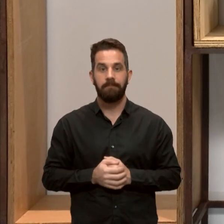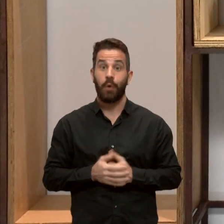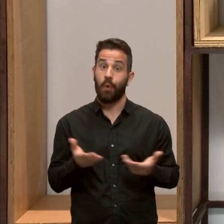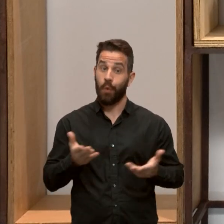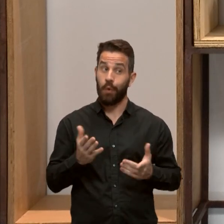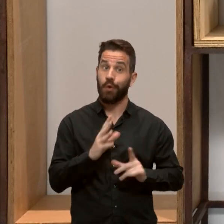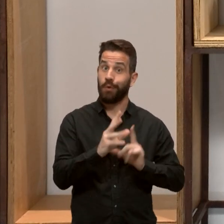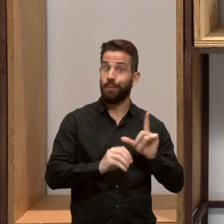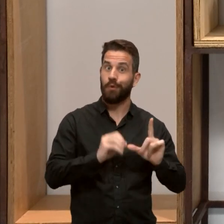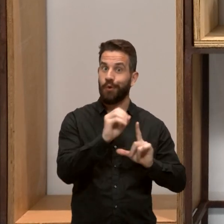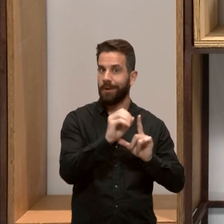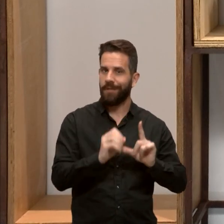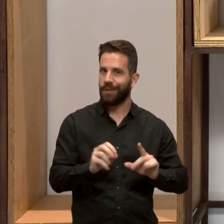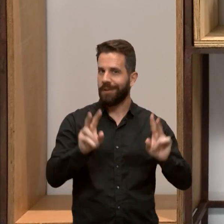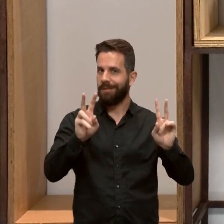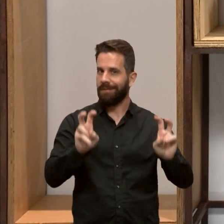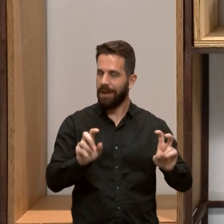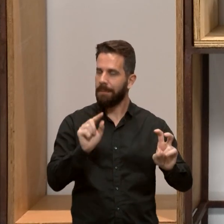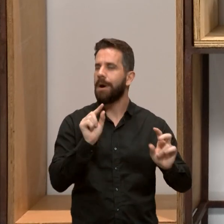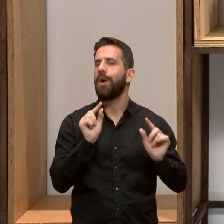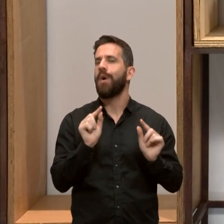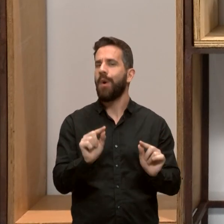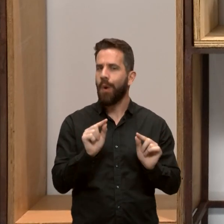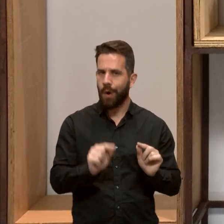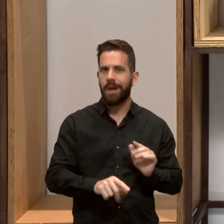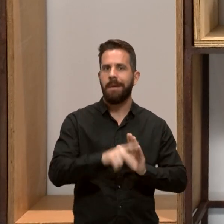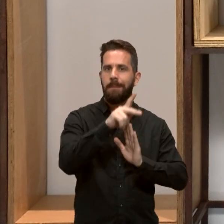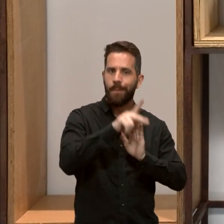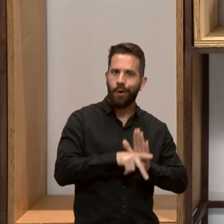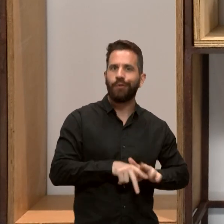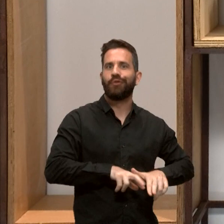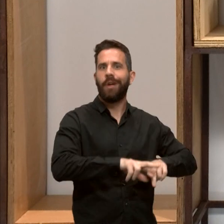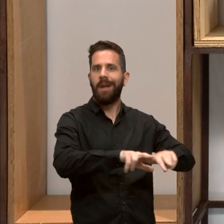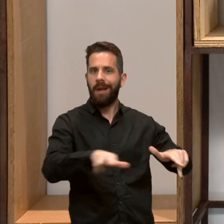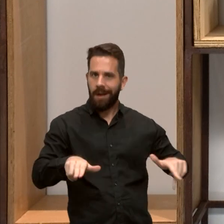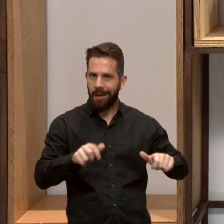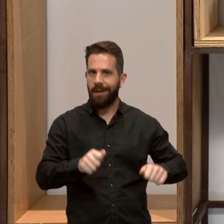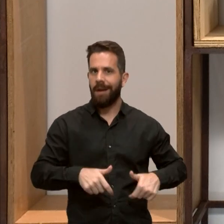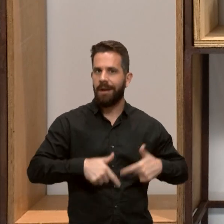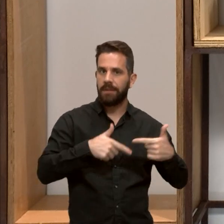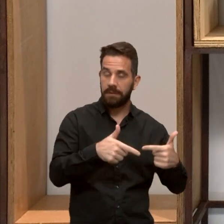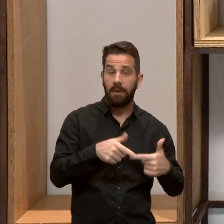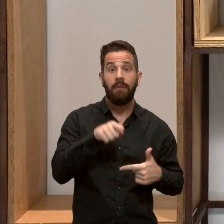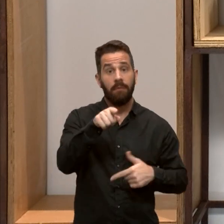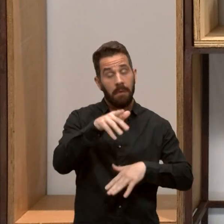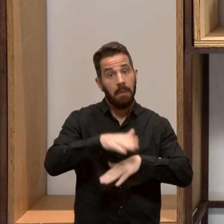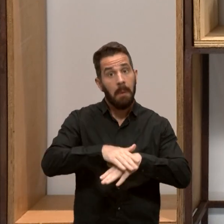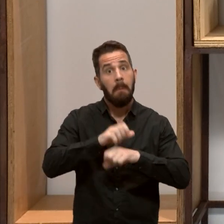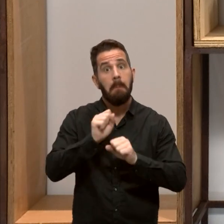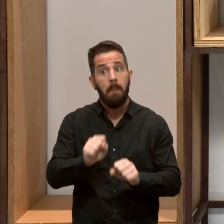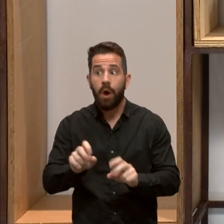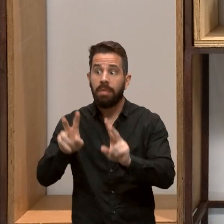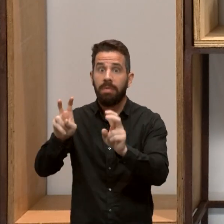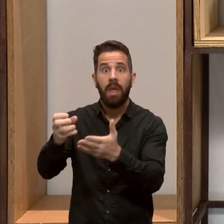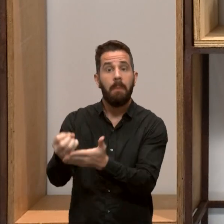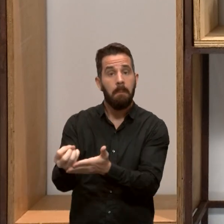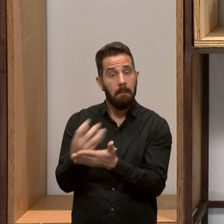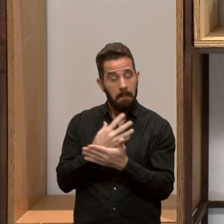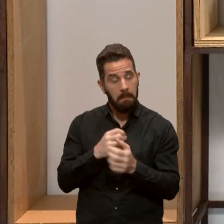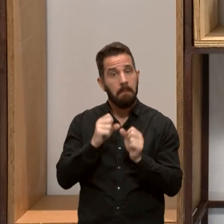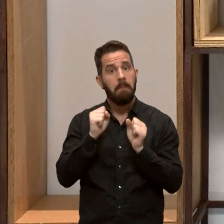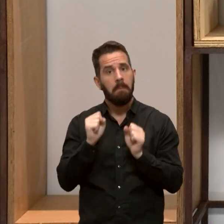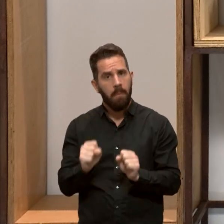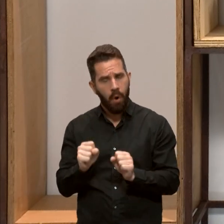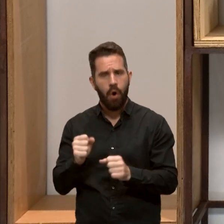de hoje. Você nos ajuda a produzir o Mundo UFG enviando sugestões para discutirmos aqui. Pode